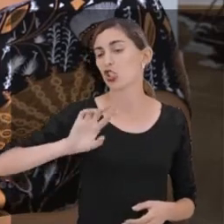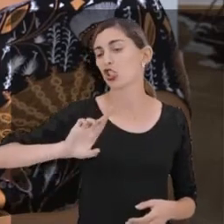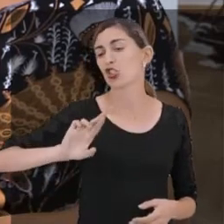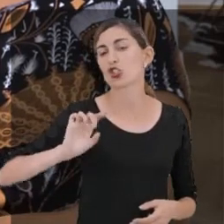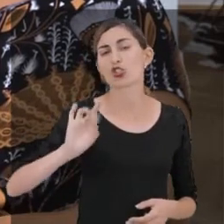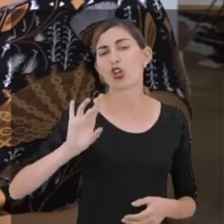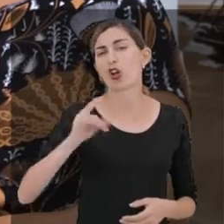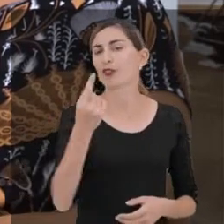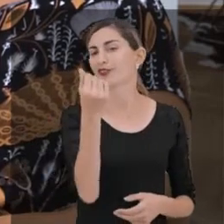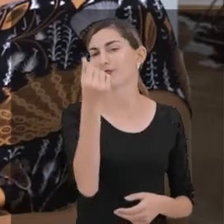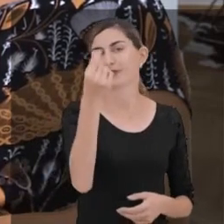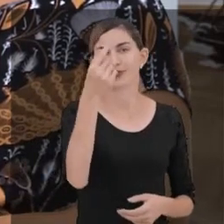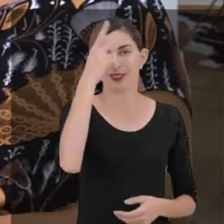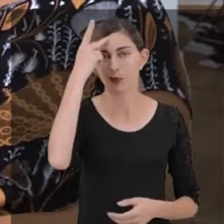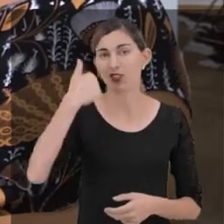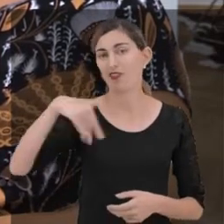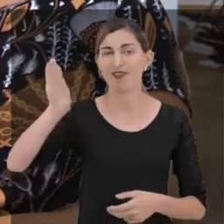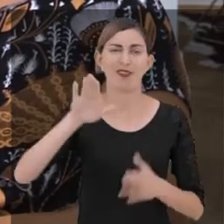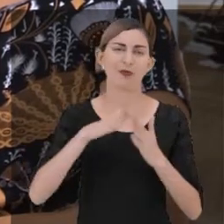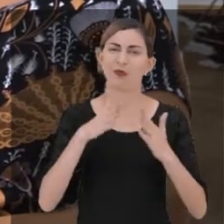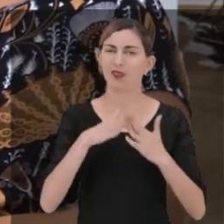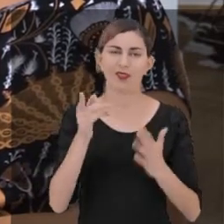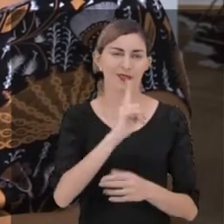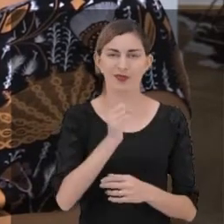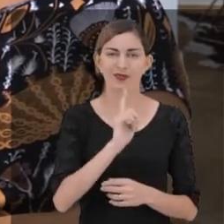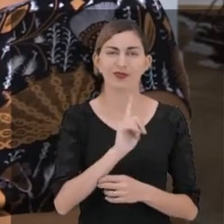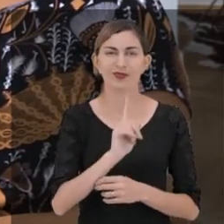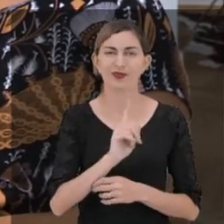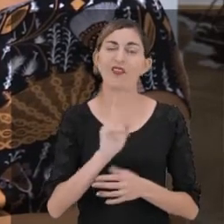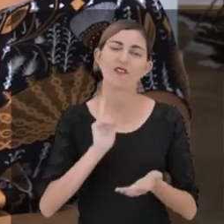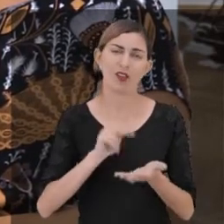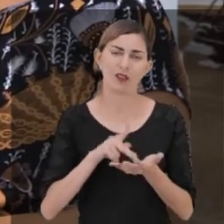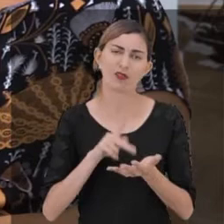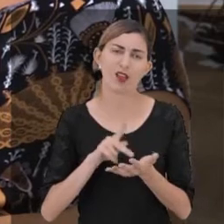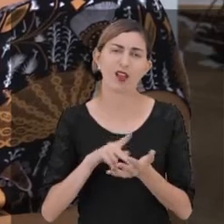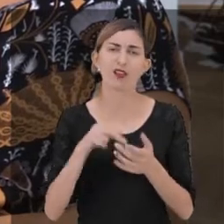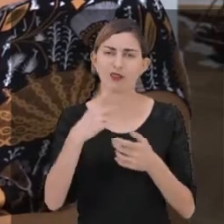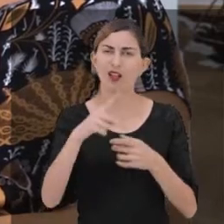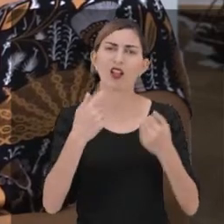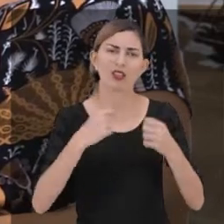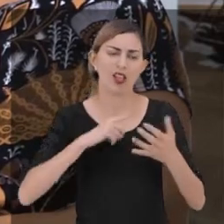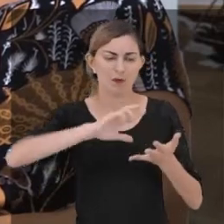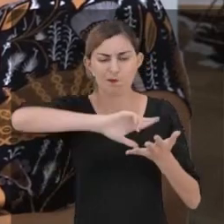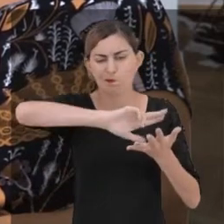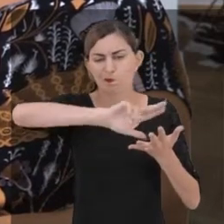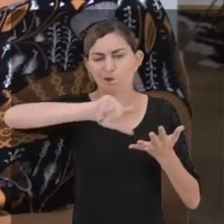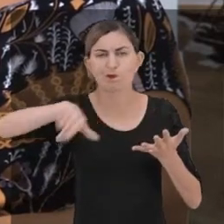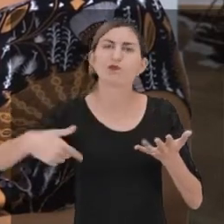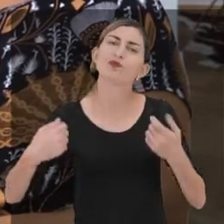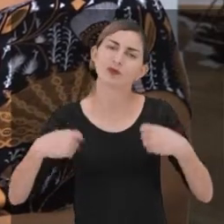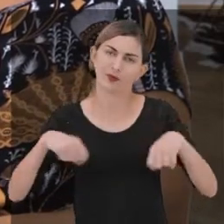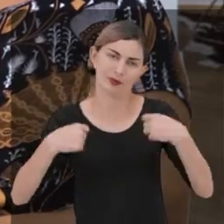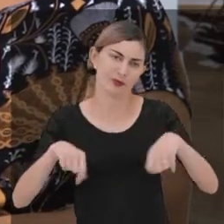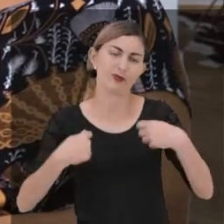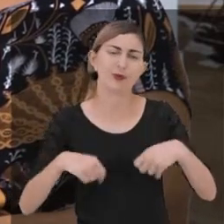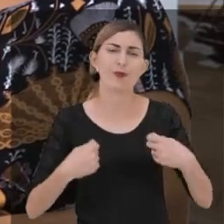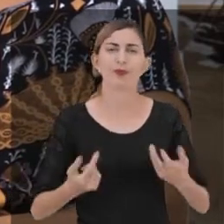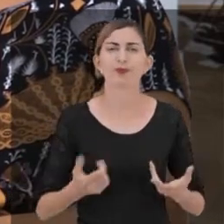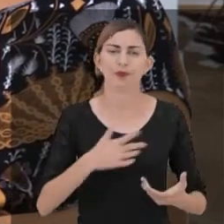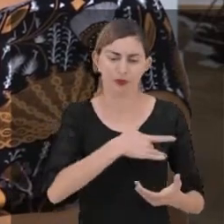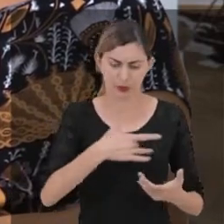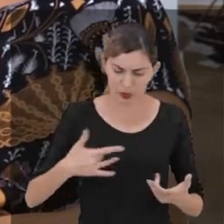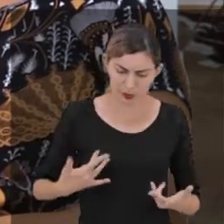o dinheiro que a pessoa leva para casa no final do mês. Na verdade, ela tem toda uma contextualização